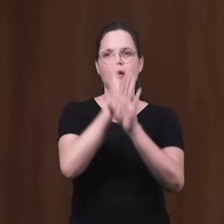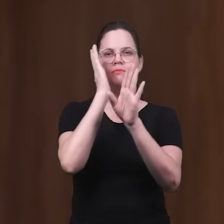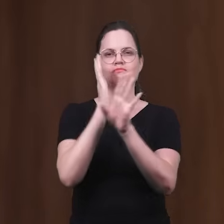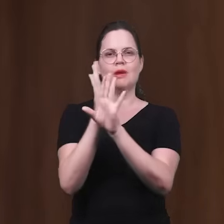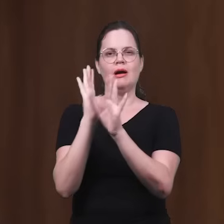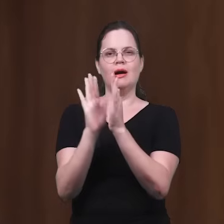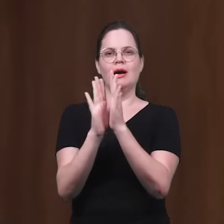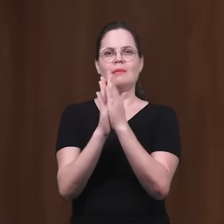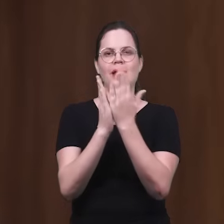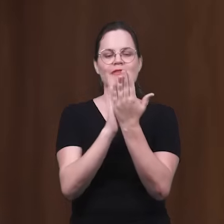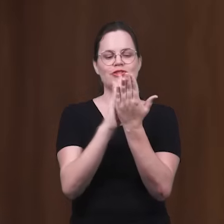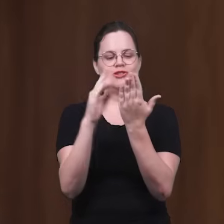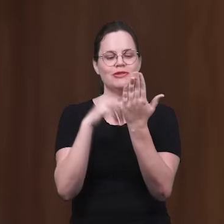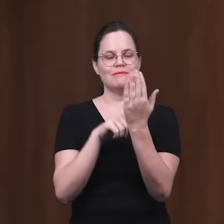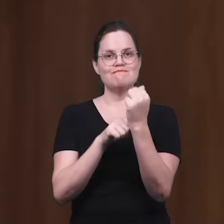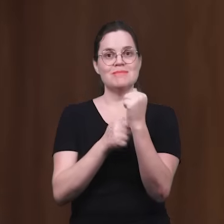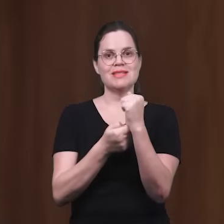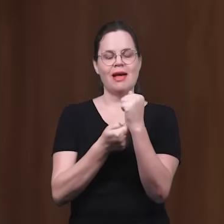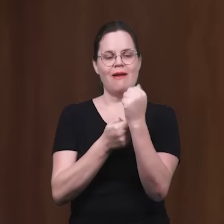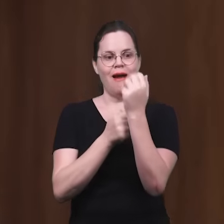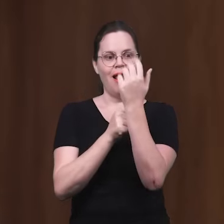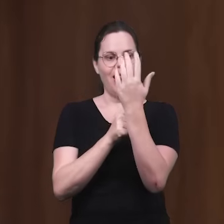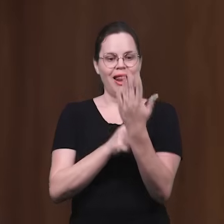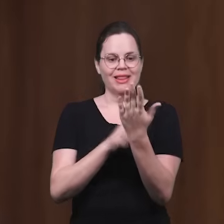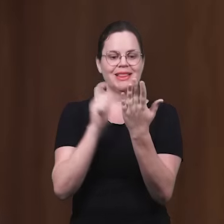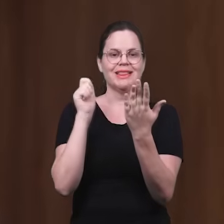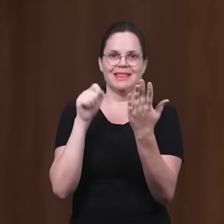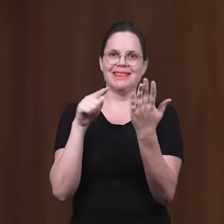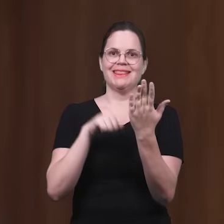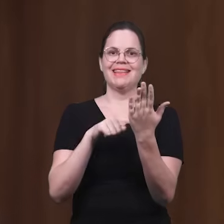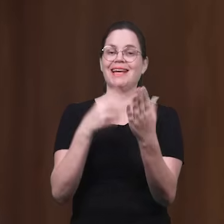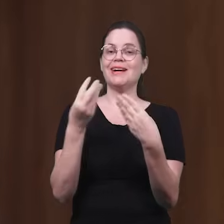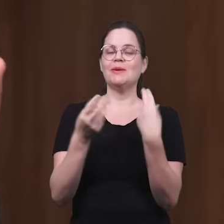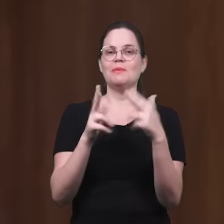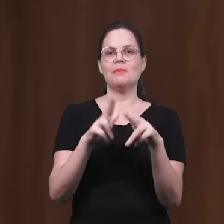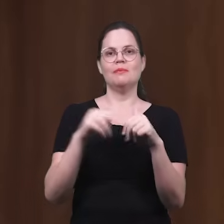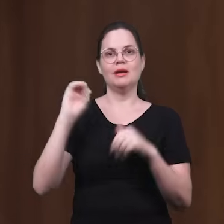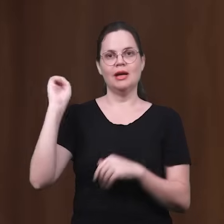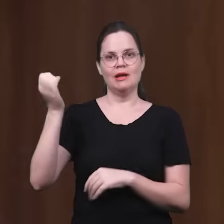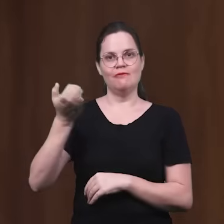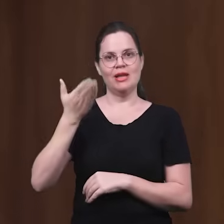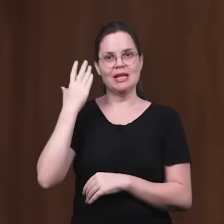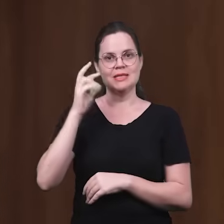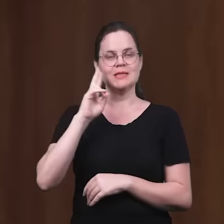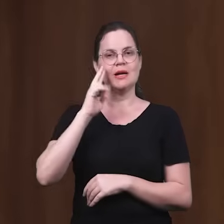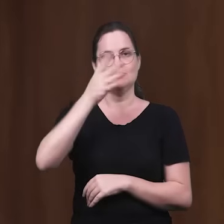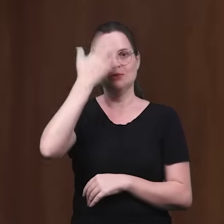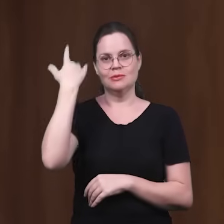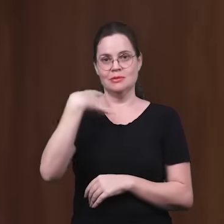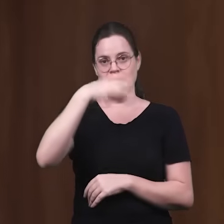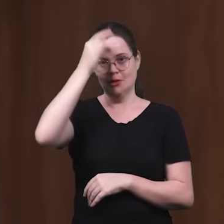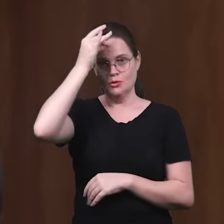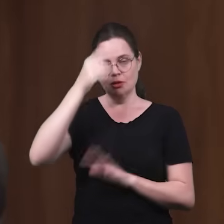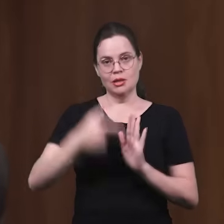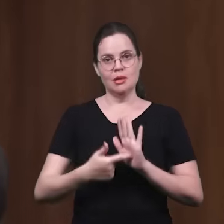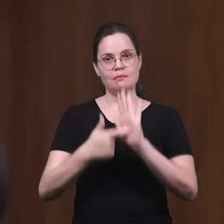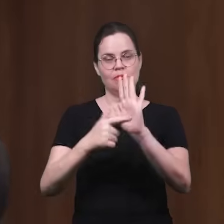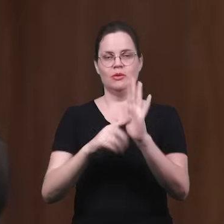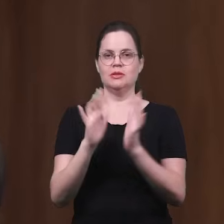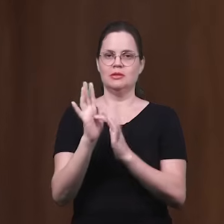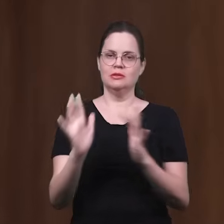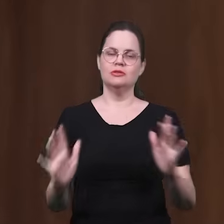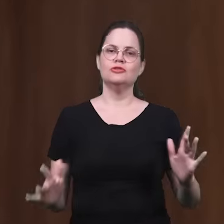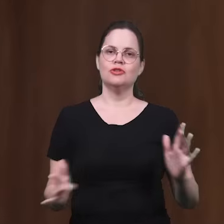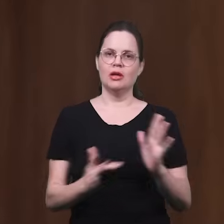mistérios, que é através da revelação, e esse mistério é Jesus, e é esse mistério que nos